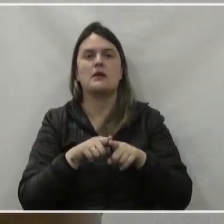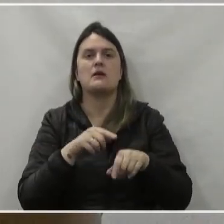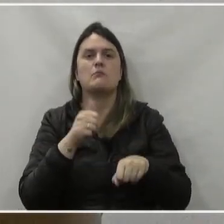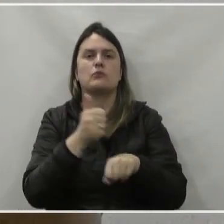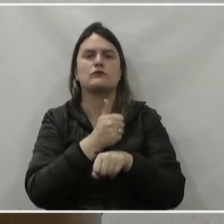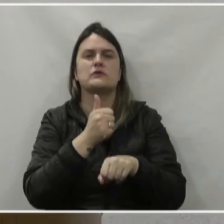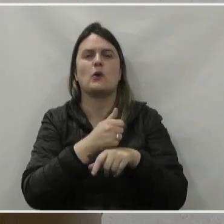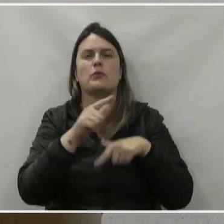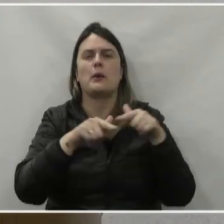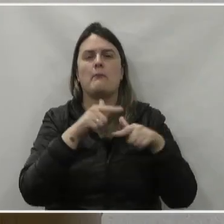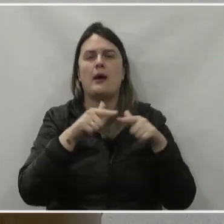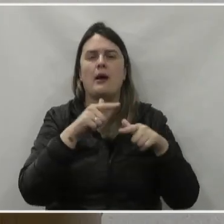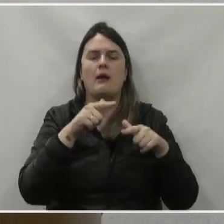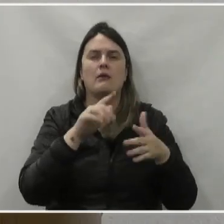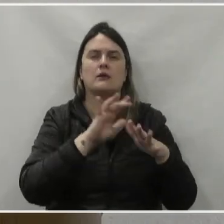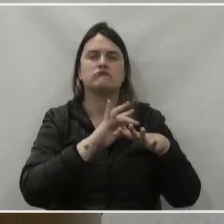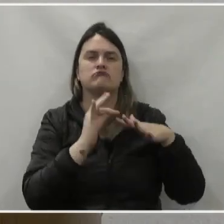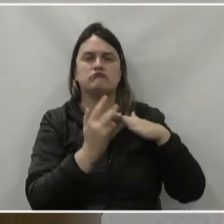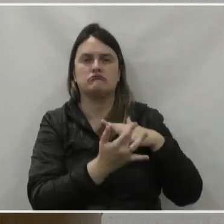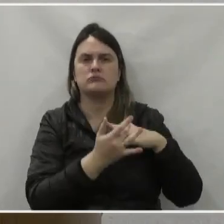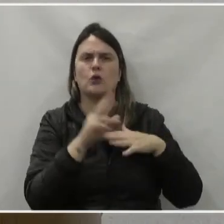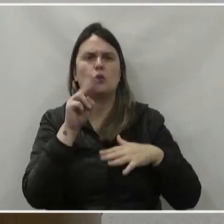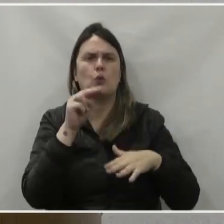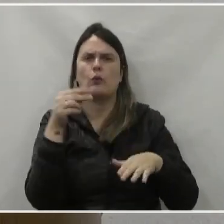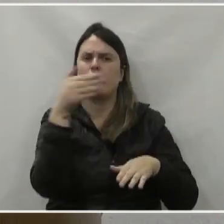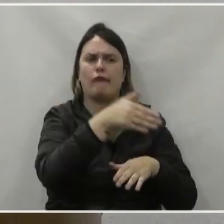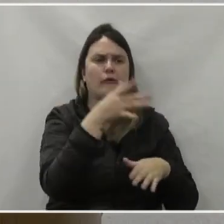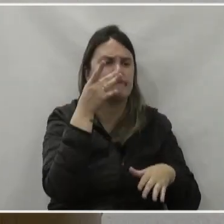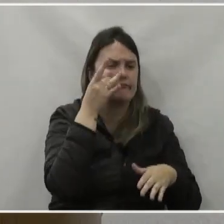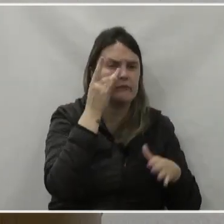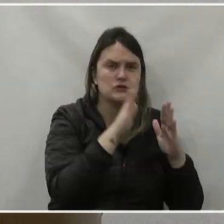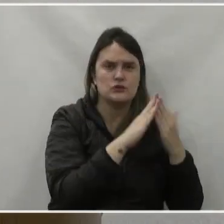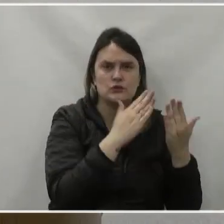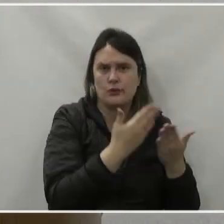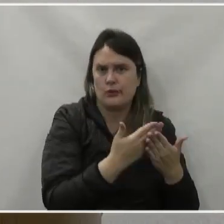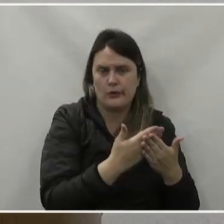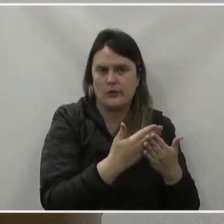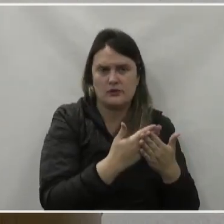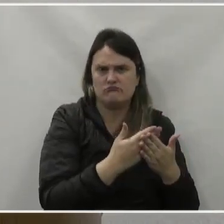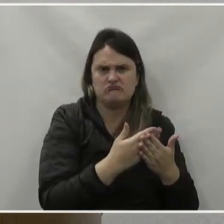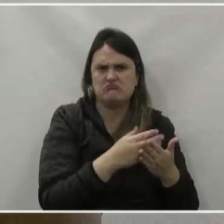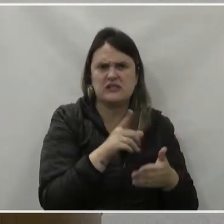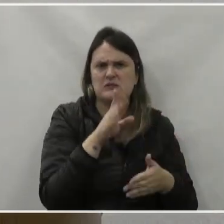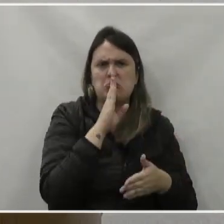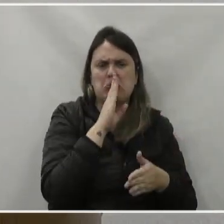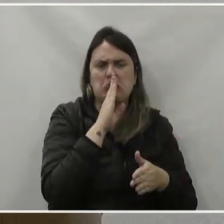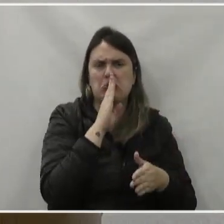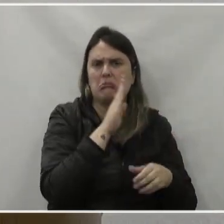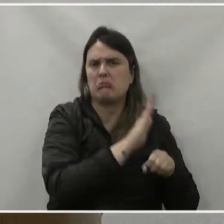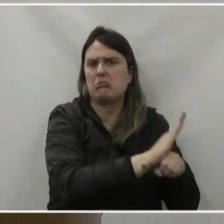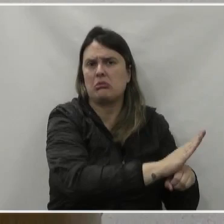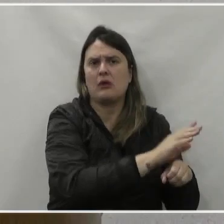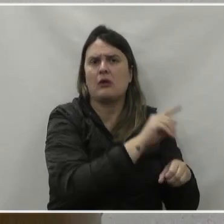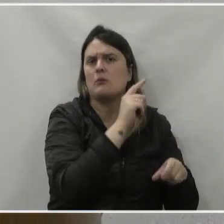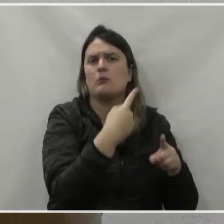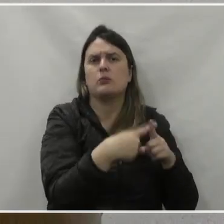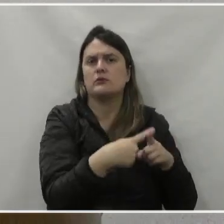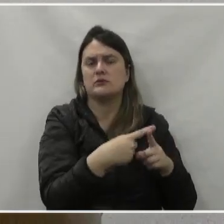pisaram em sala de aula num bairro periférico. A quem serve esse silenciamento?